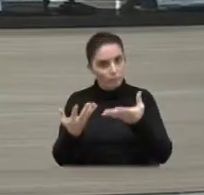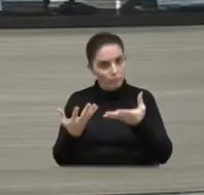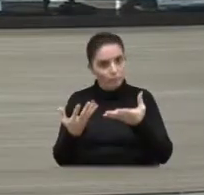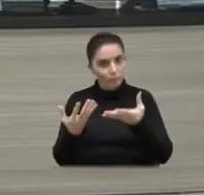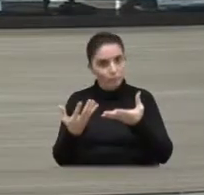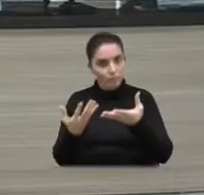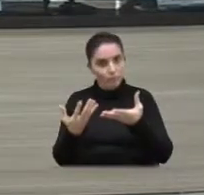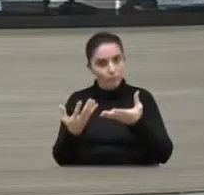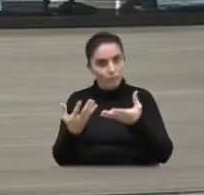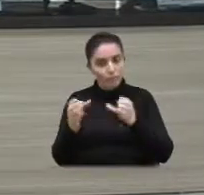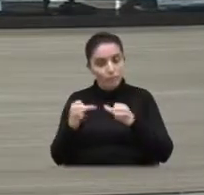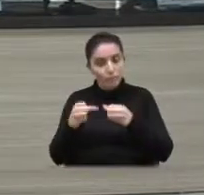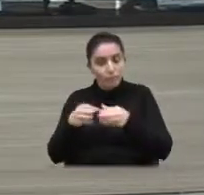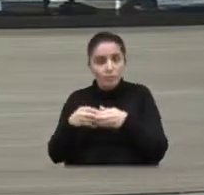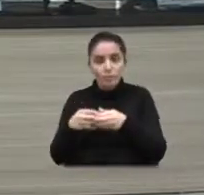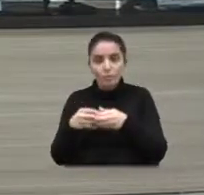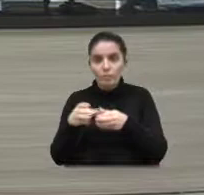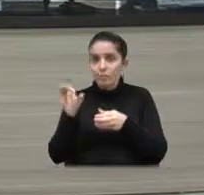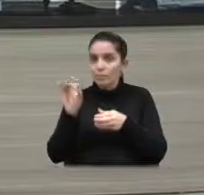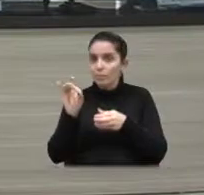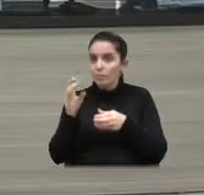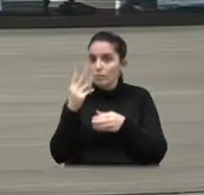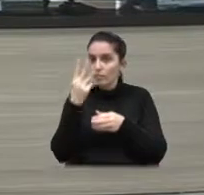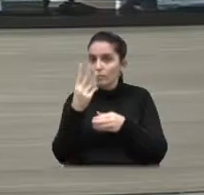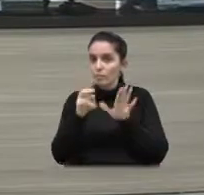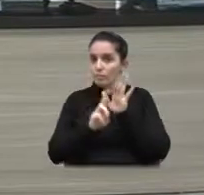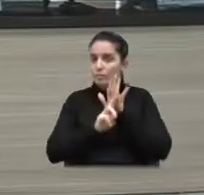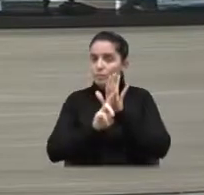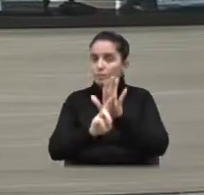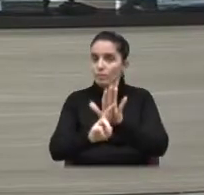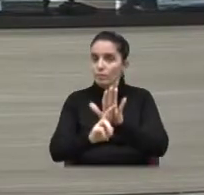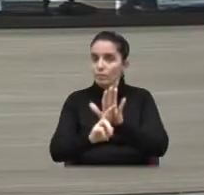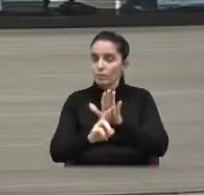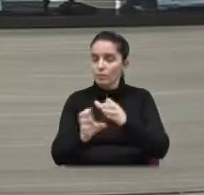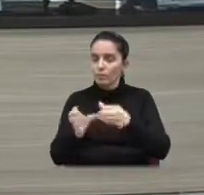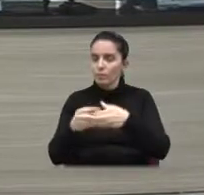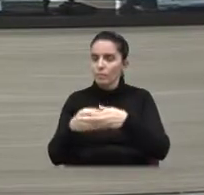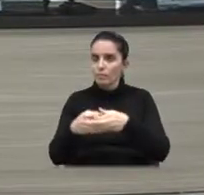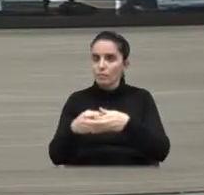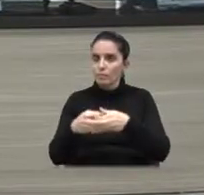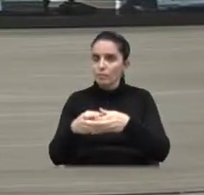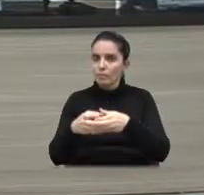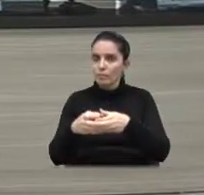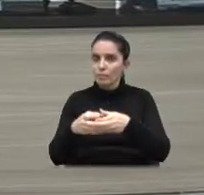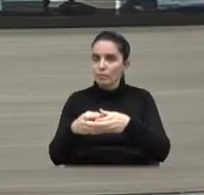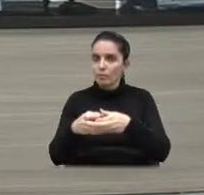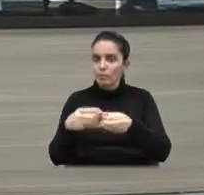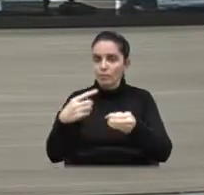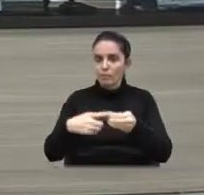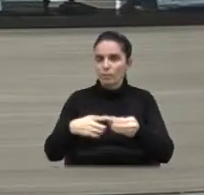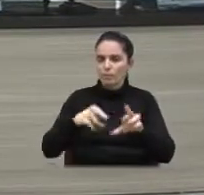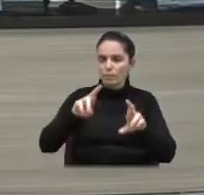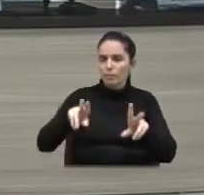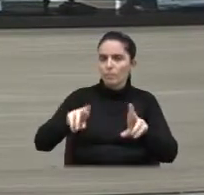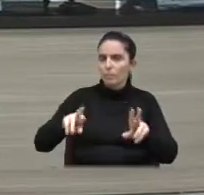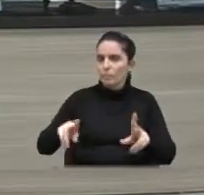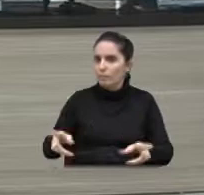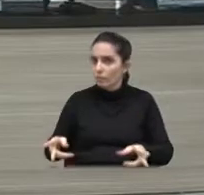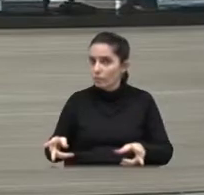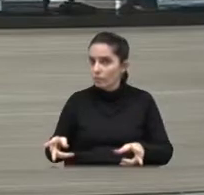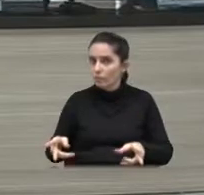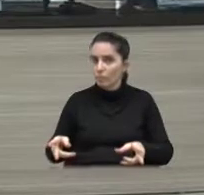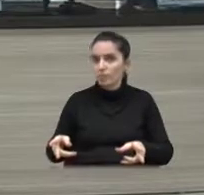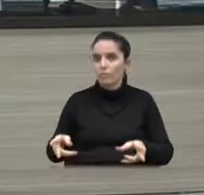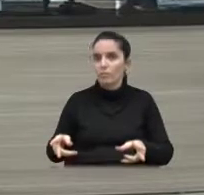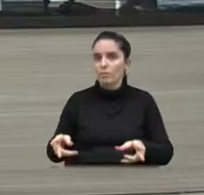de uma mesma entidade. 3 representantes de uma mesma entidade de cidades diferentes. Primeiro, porque não tem pluralismo. E segundo, o